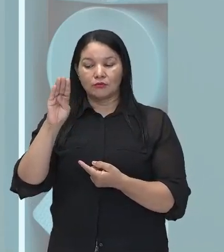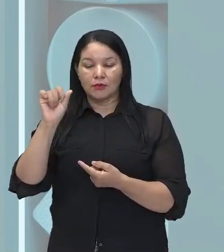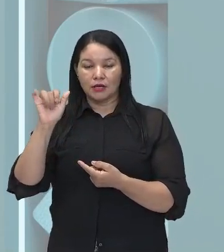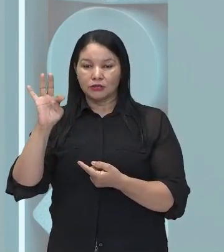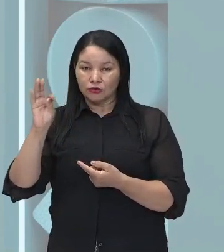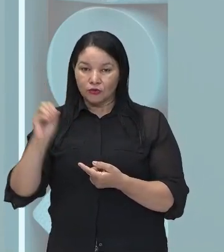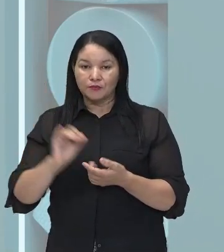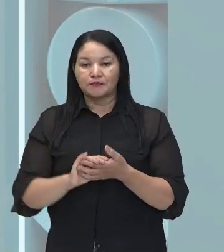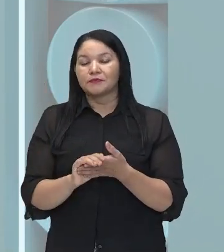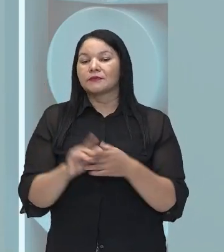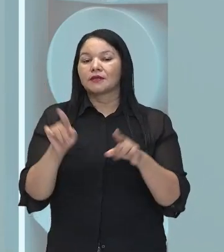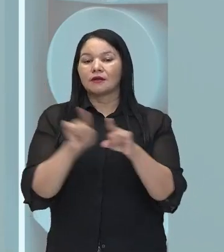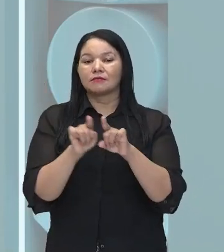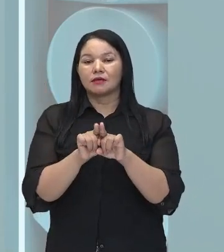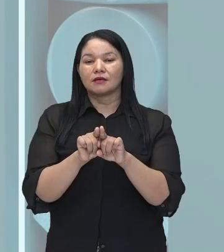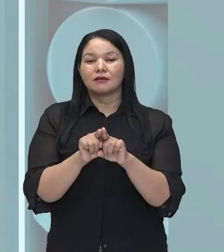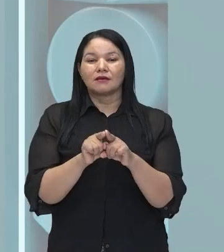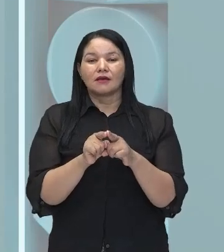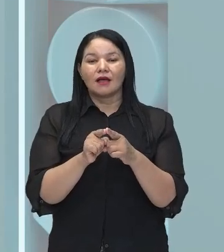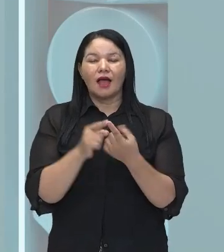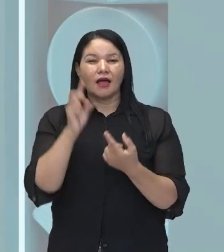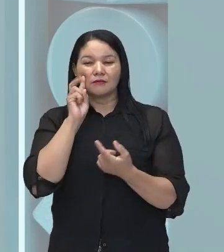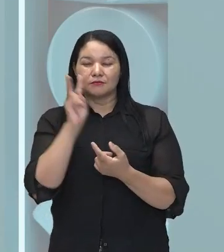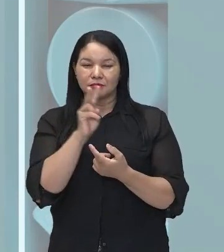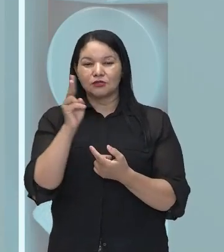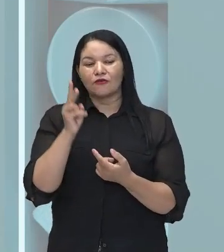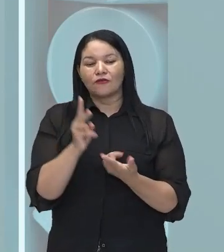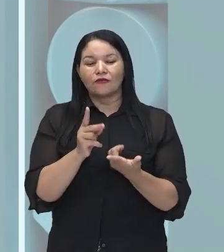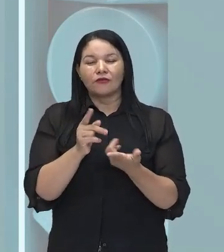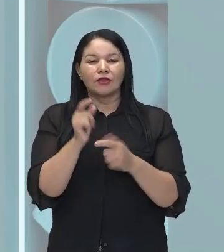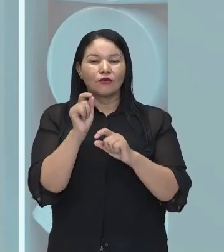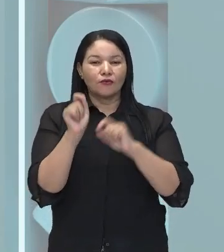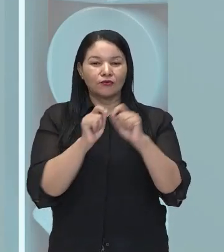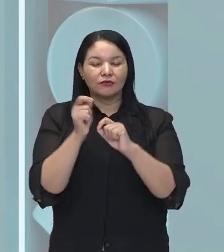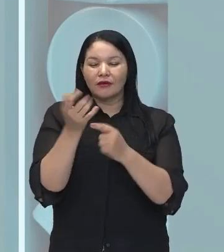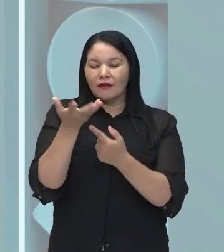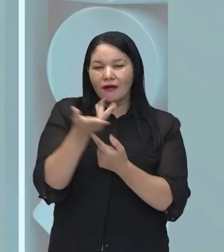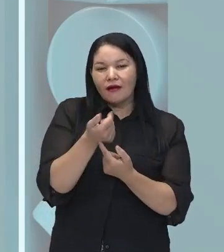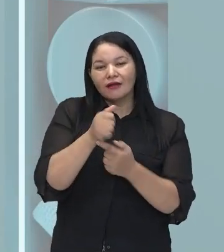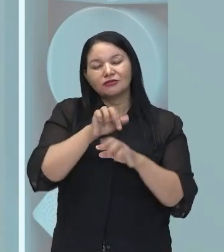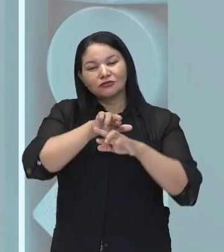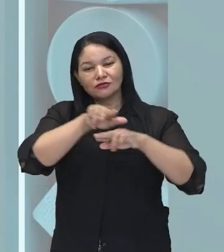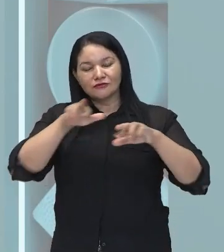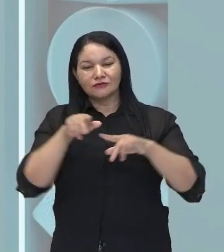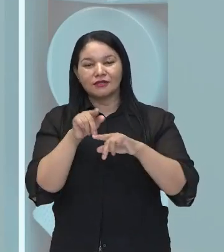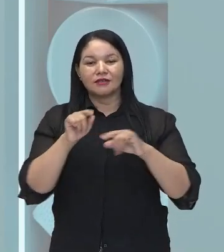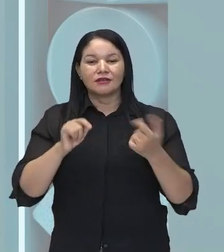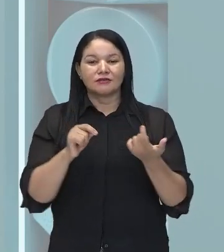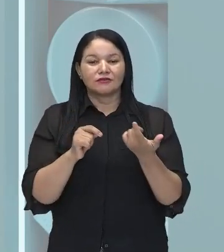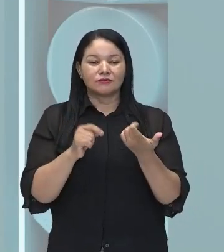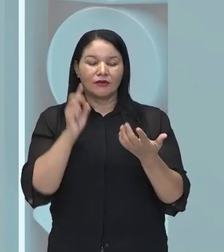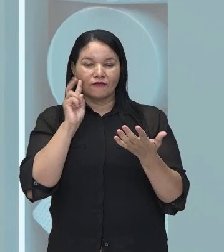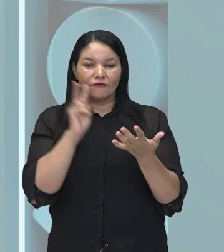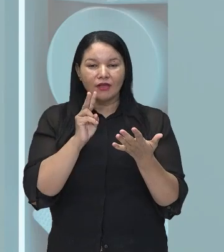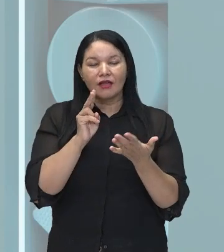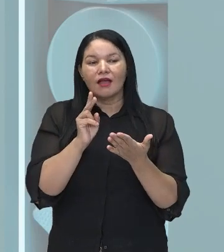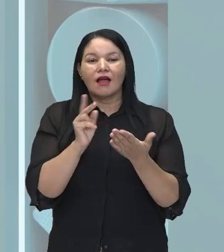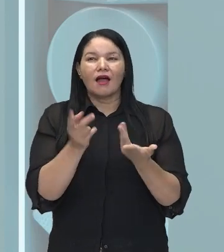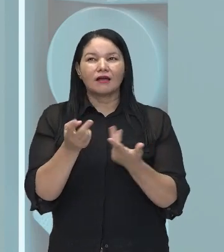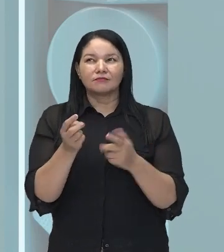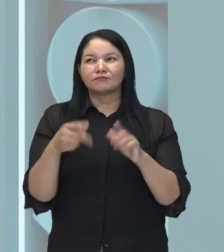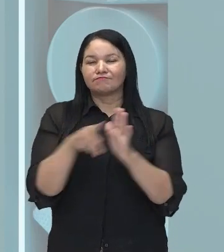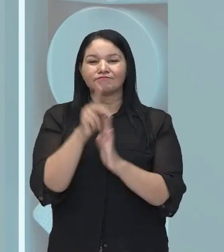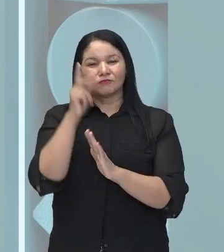e outras produções artísticas, e não conseguiam ver arte por estar ligado a uma